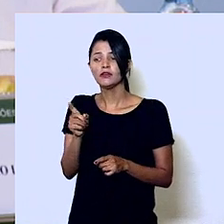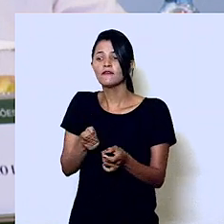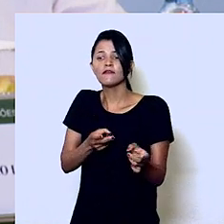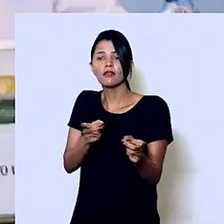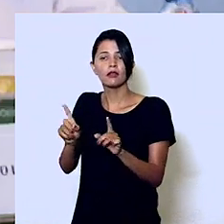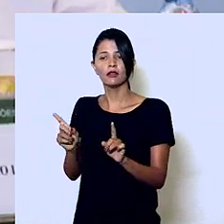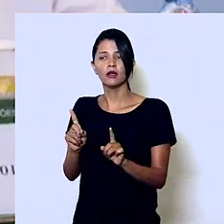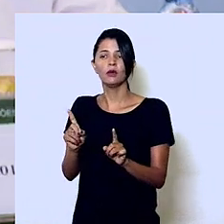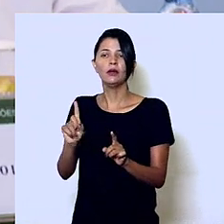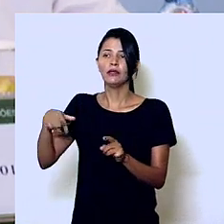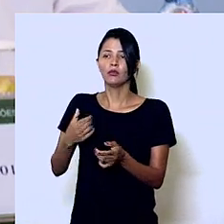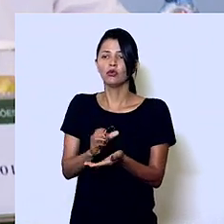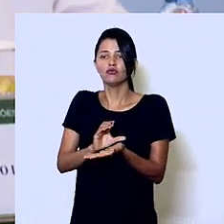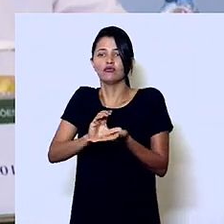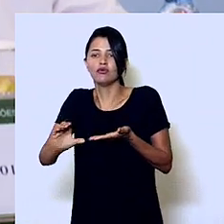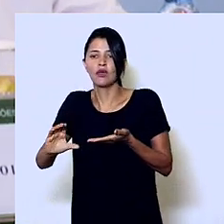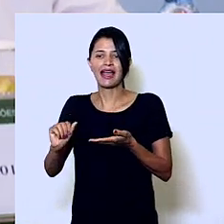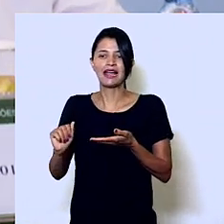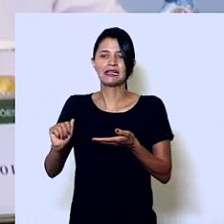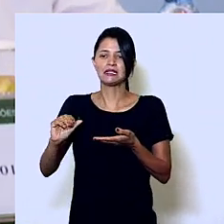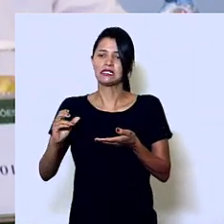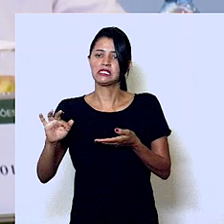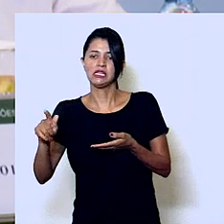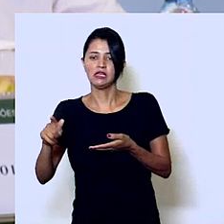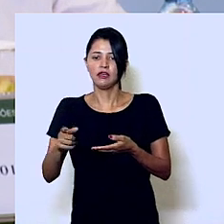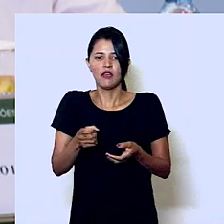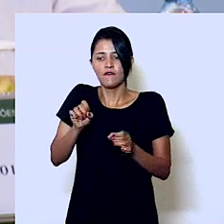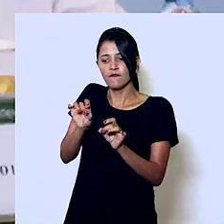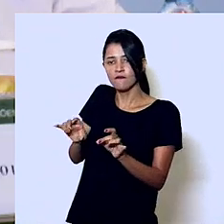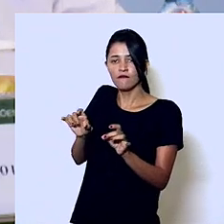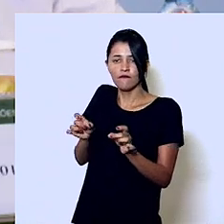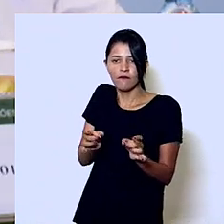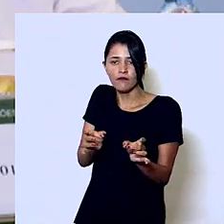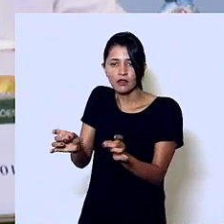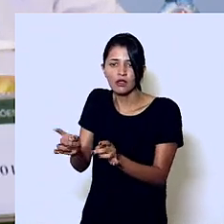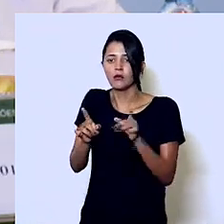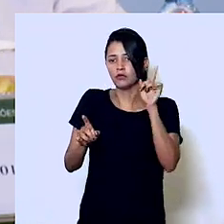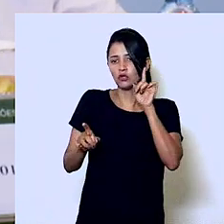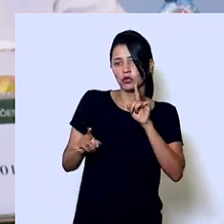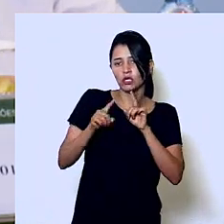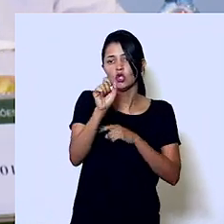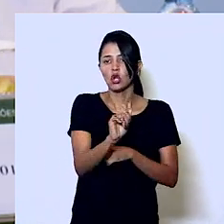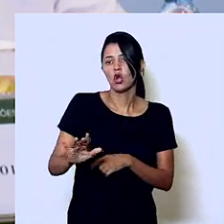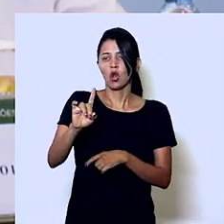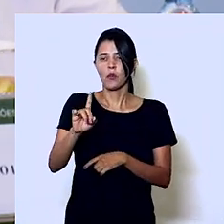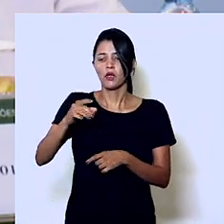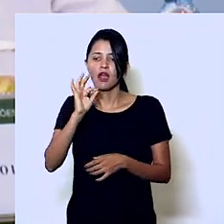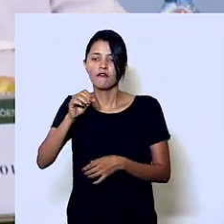que a Cacique fez, não se conseguia vender café solúvel para os Estados Unidos nem para a Europa, porque eles só queriam comprar em